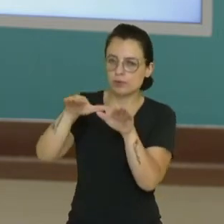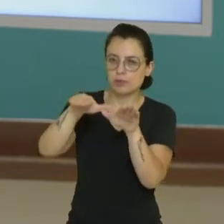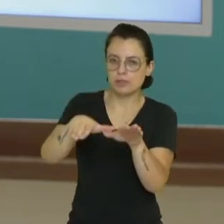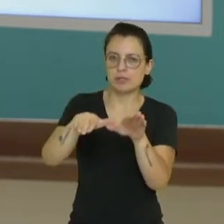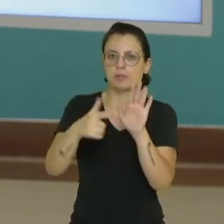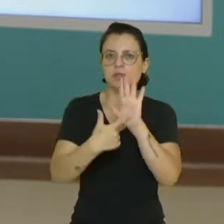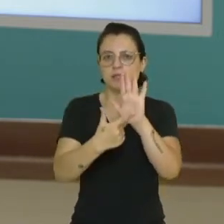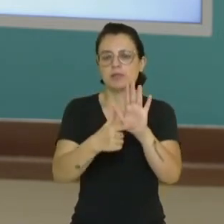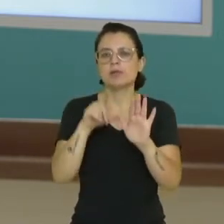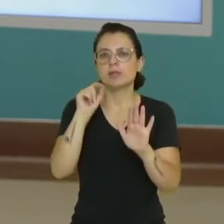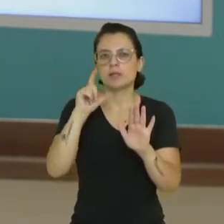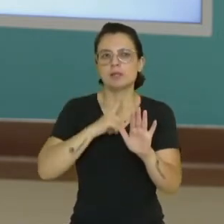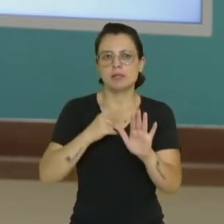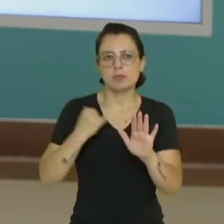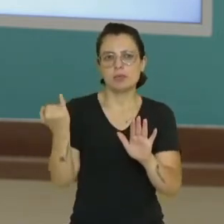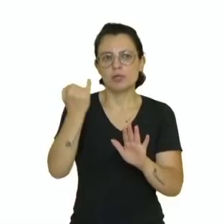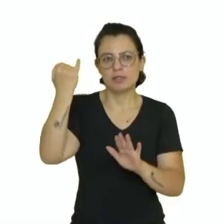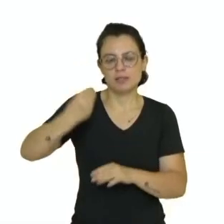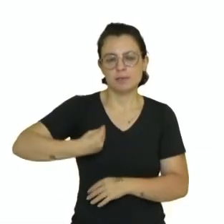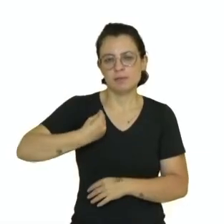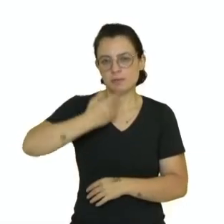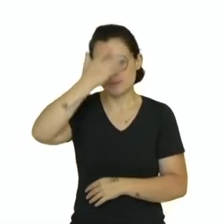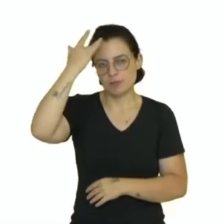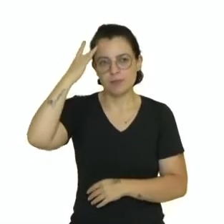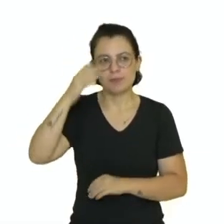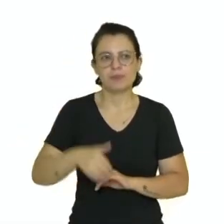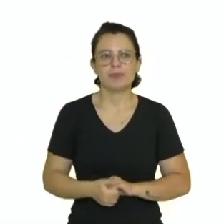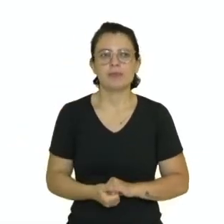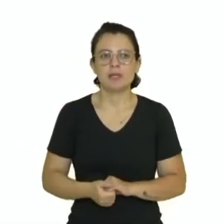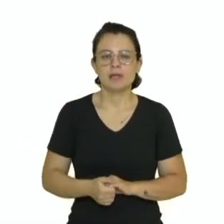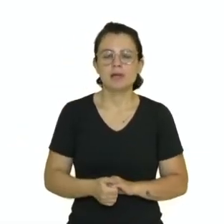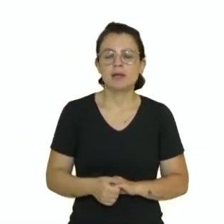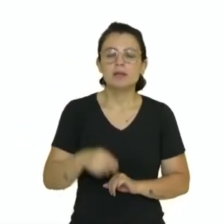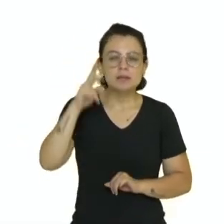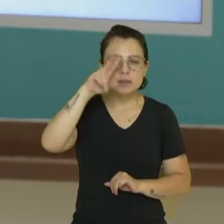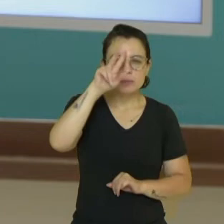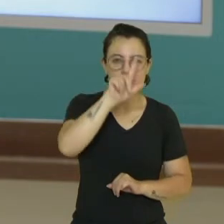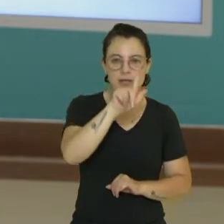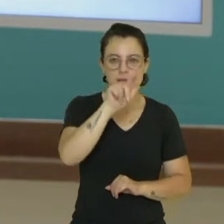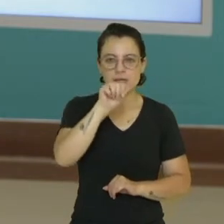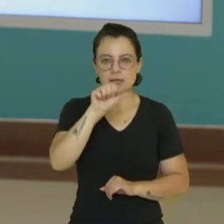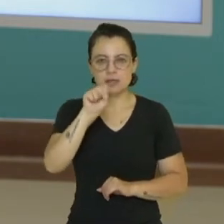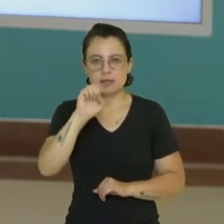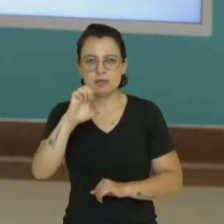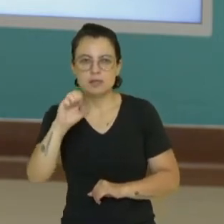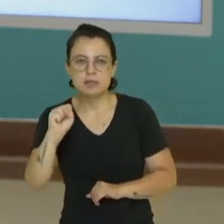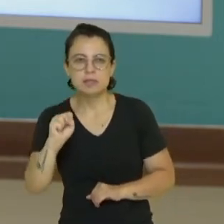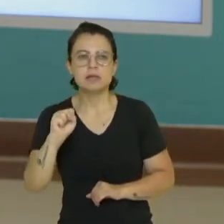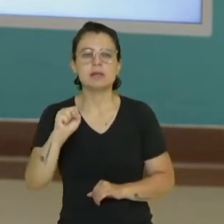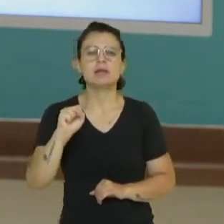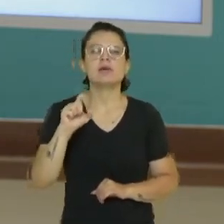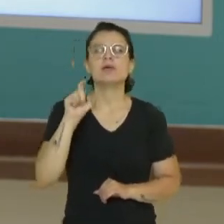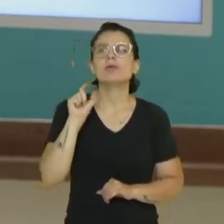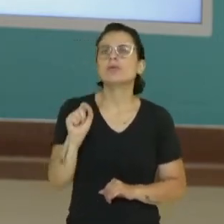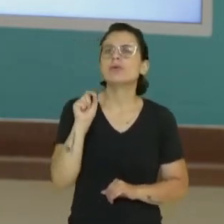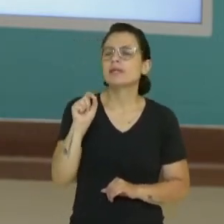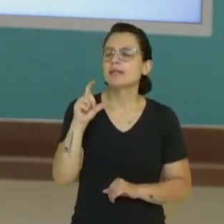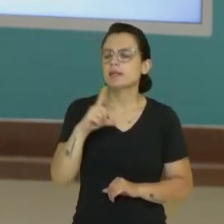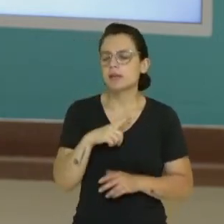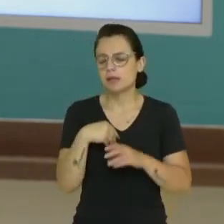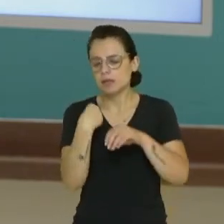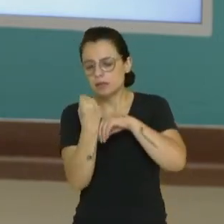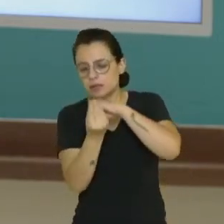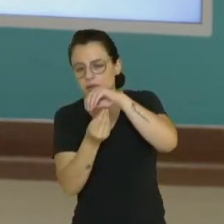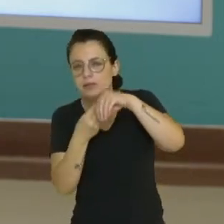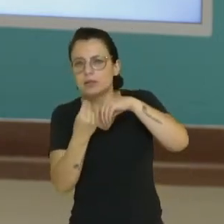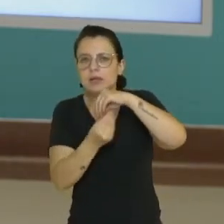para os seres vivos. Além de gases, lembra que nós falamos o que será que tem na composição,